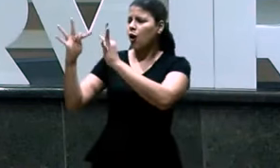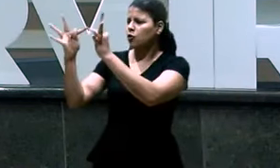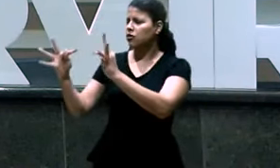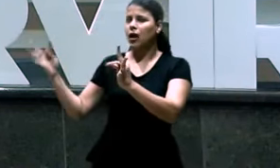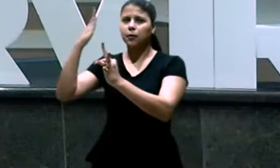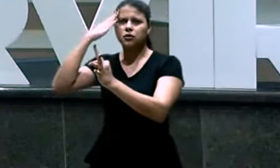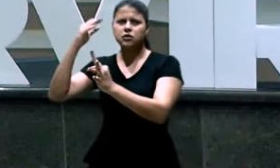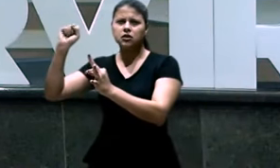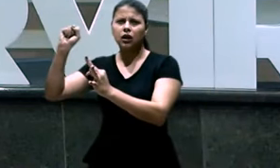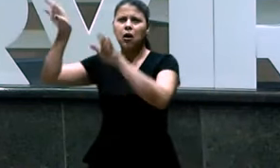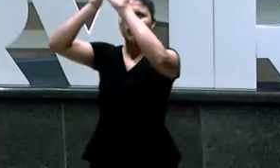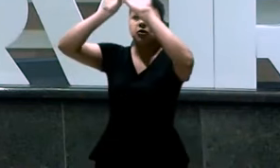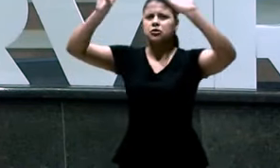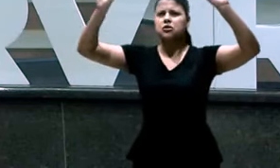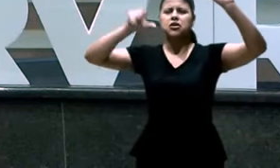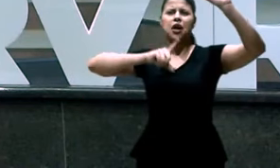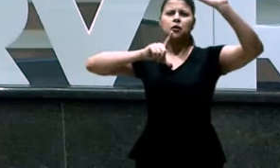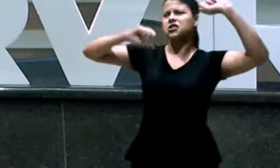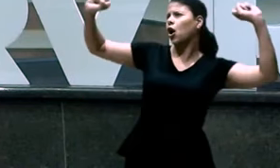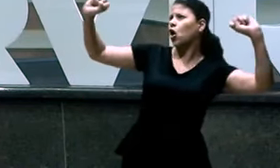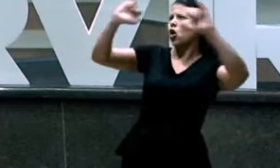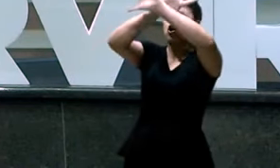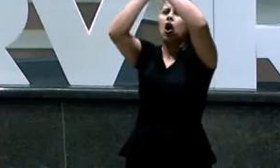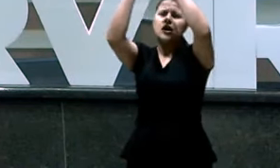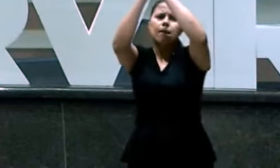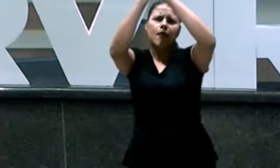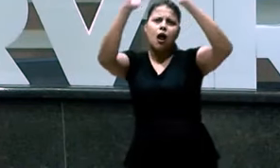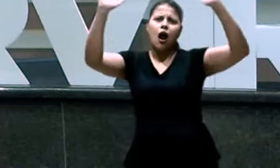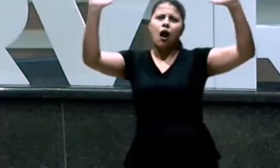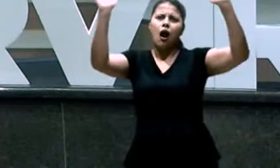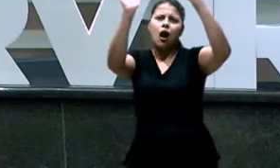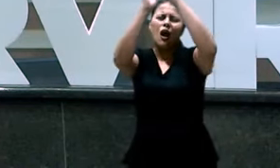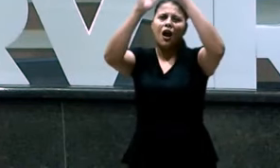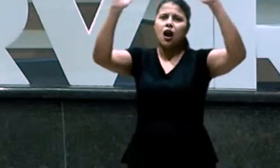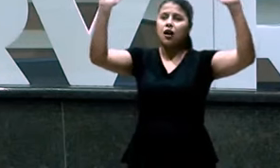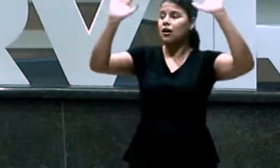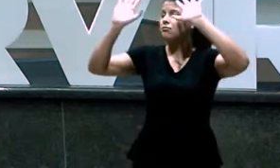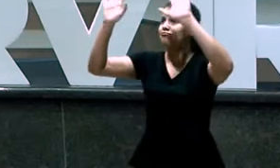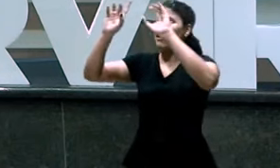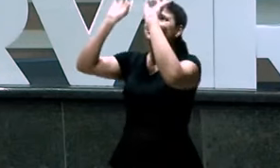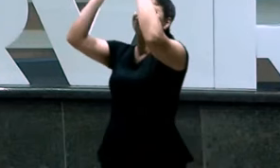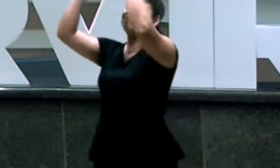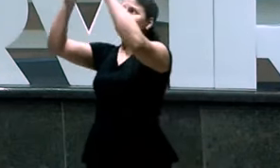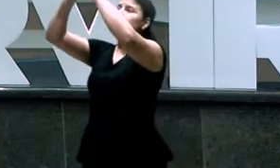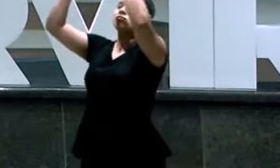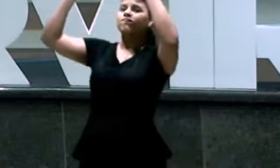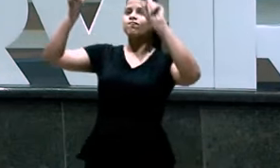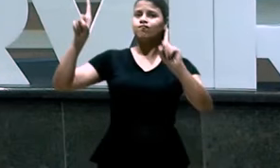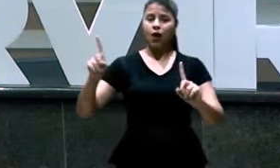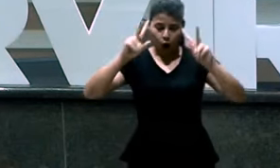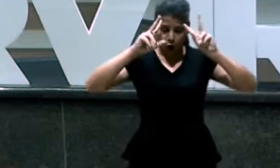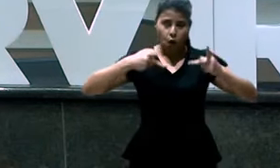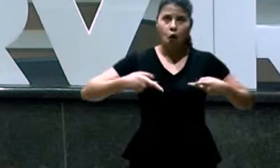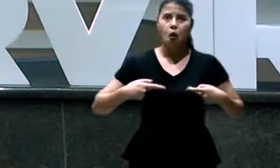glória, glamour, esplendor, mas eu me fiz carne e me tornei